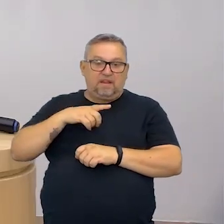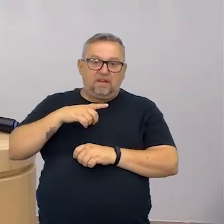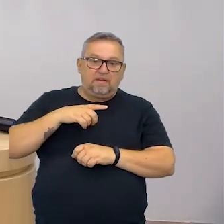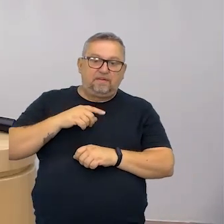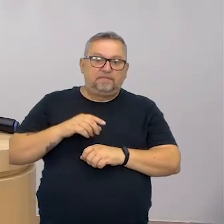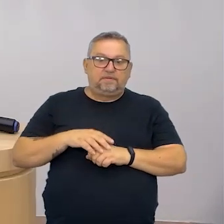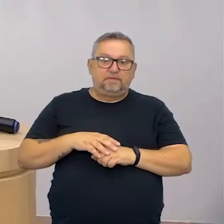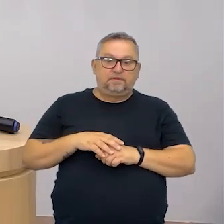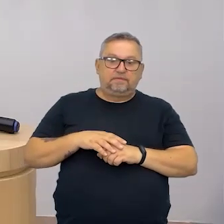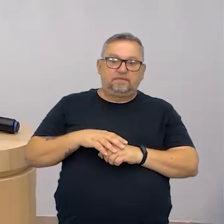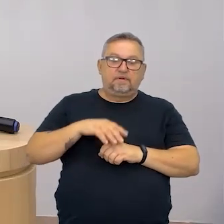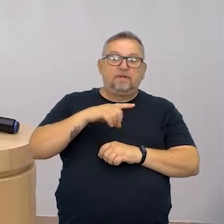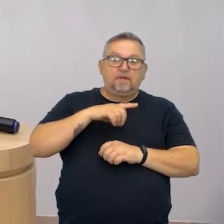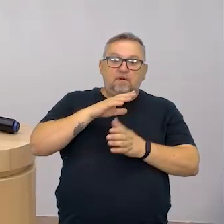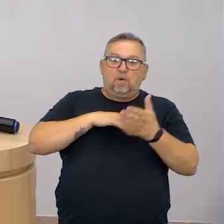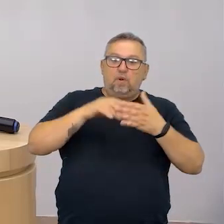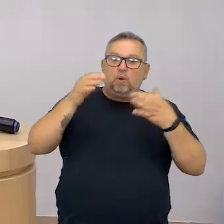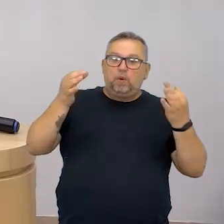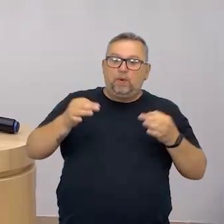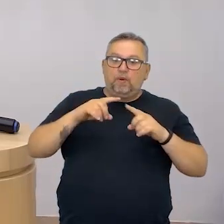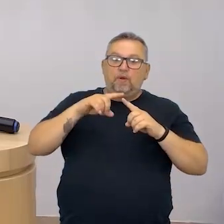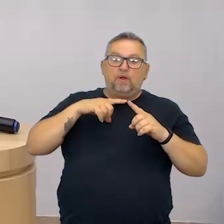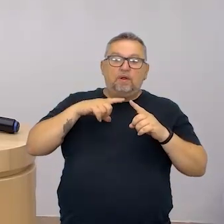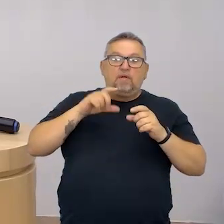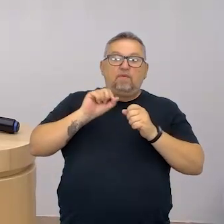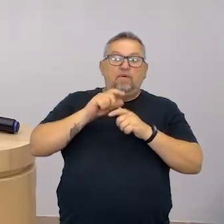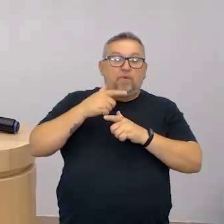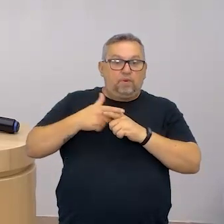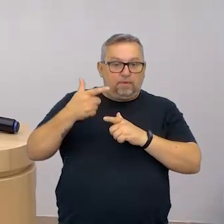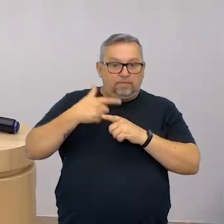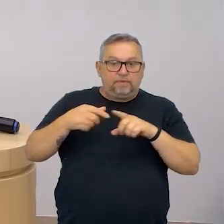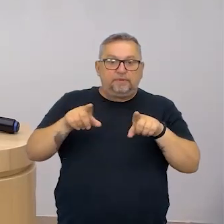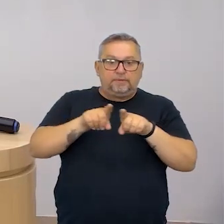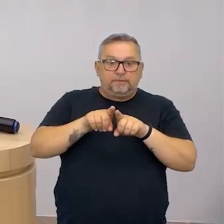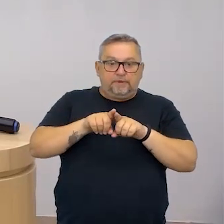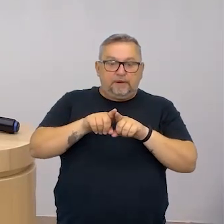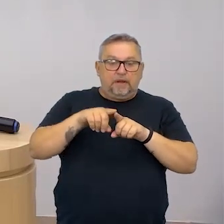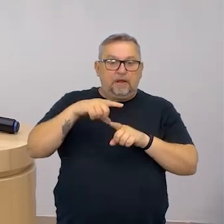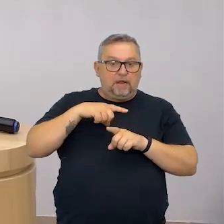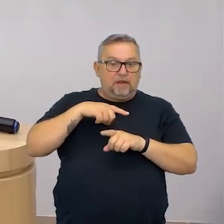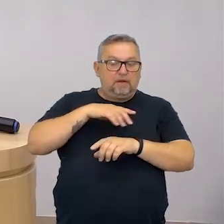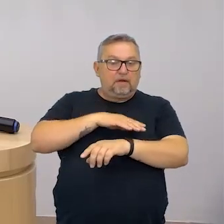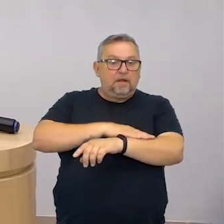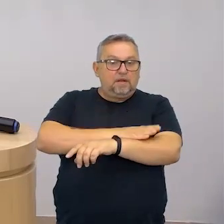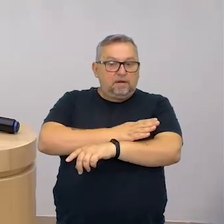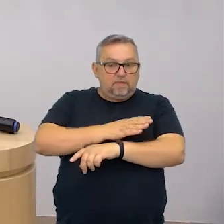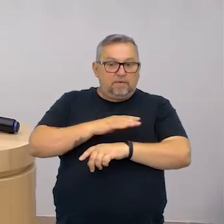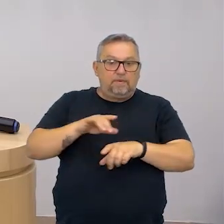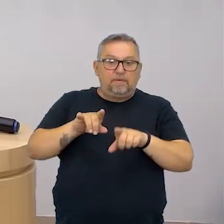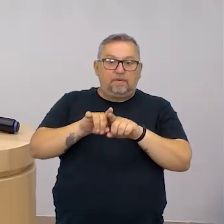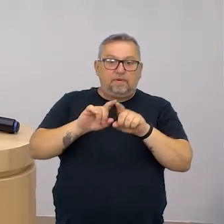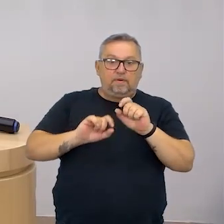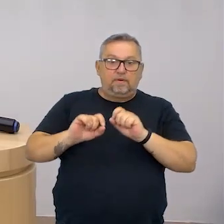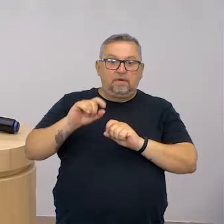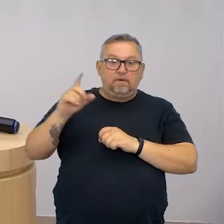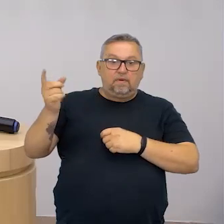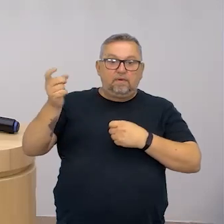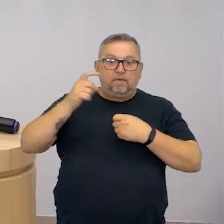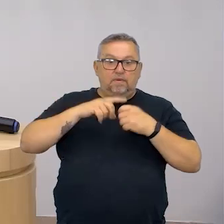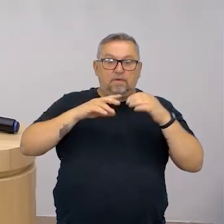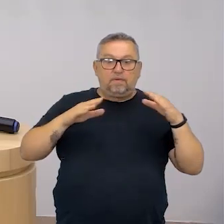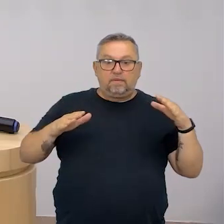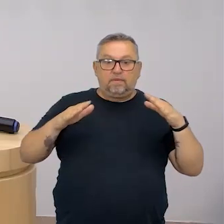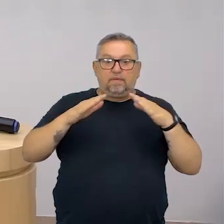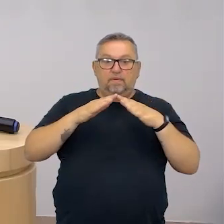provavelmente não, com toda certeza foi discriminada, com toda certeza sofreu racismo, e ao retornar a seu